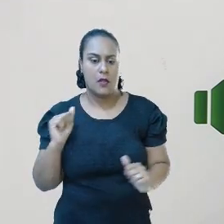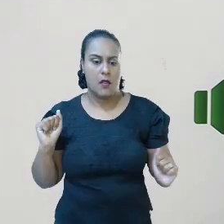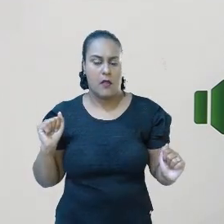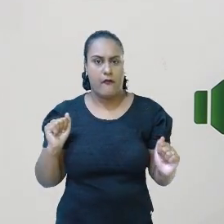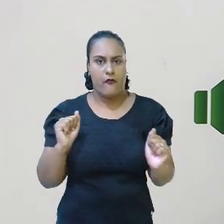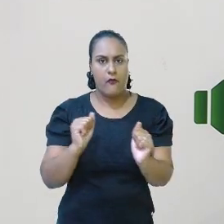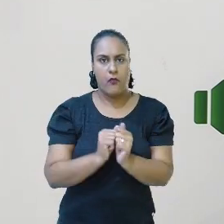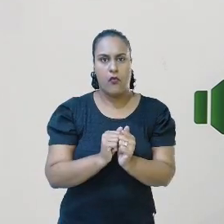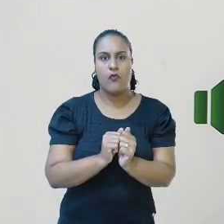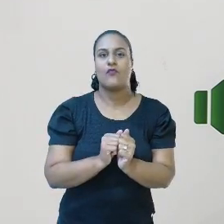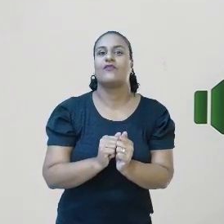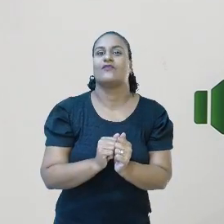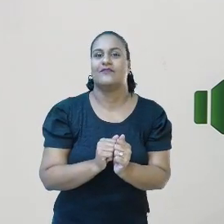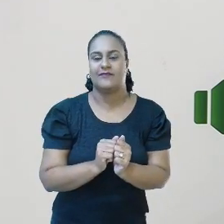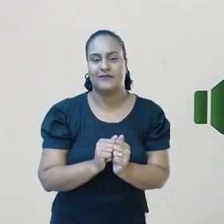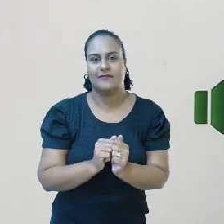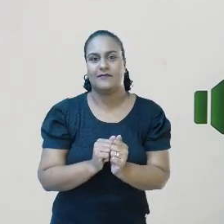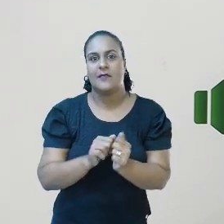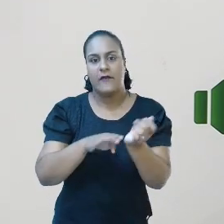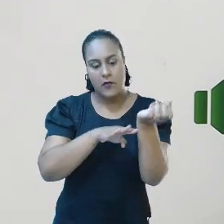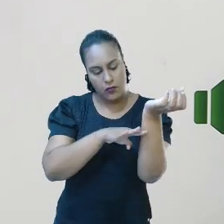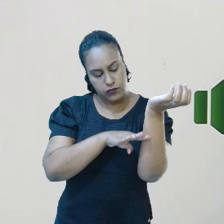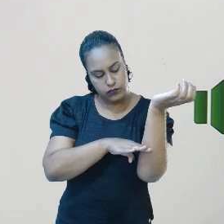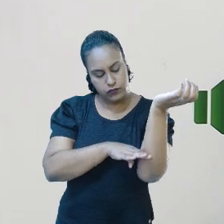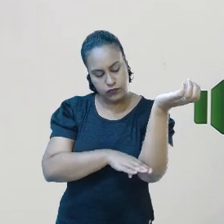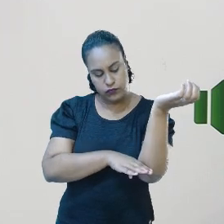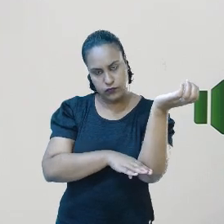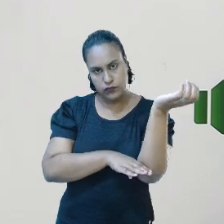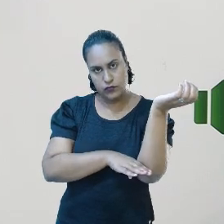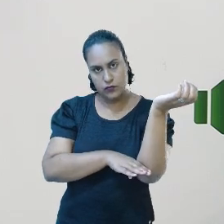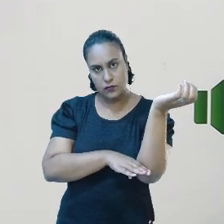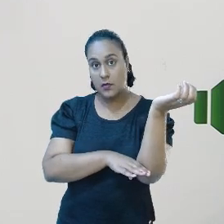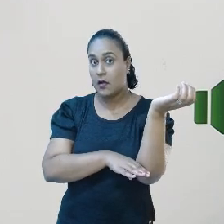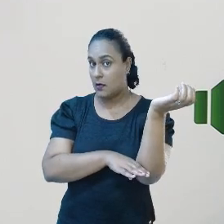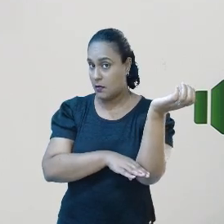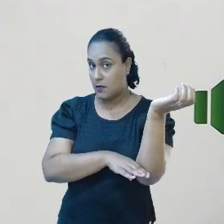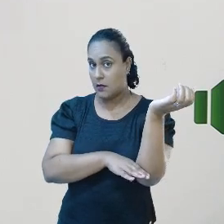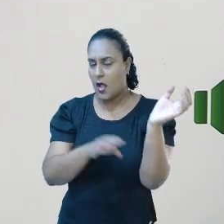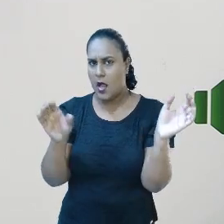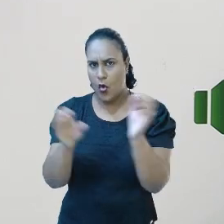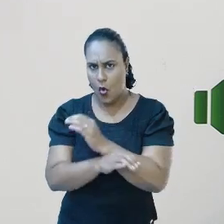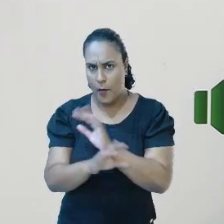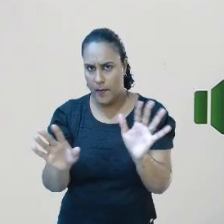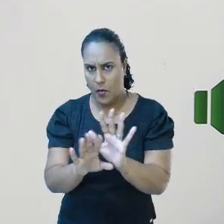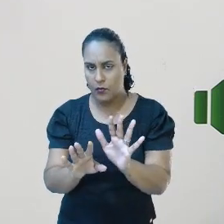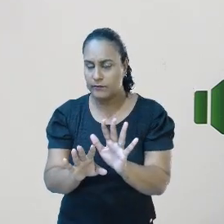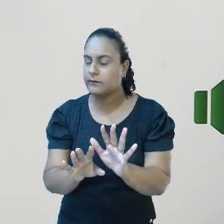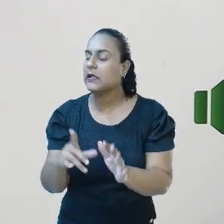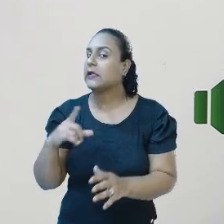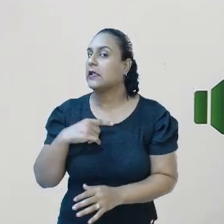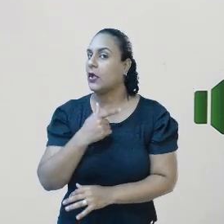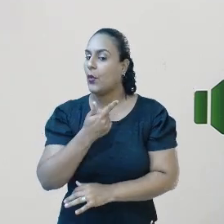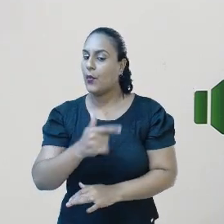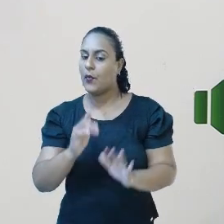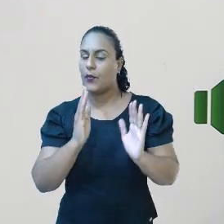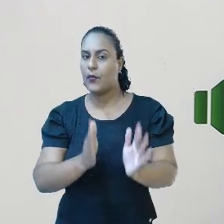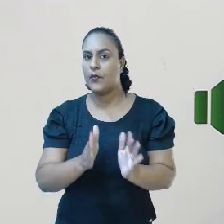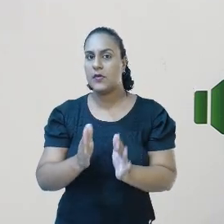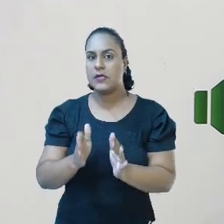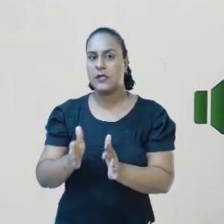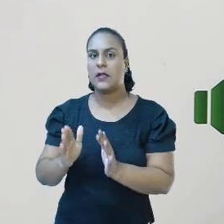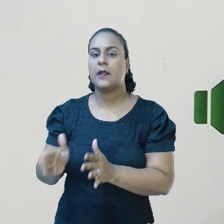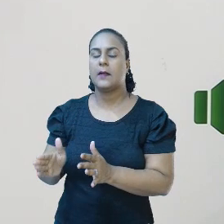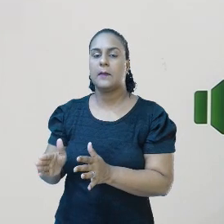vão meio que se separar da água. Mas isso não é suficiente. Nós temos ainda outras etapas nesse